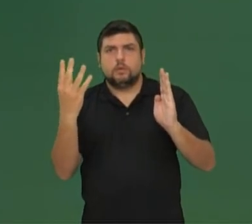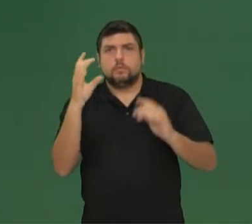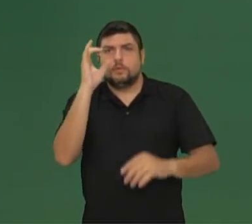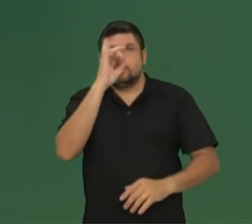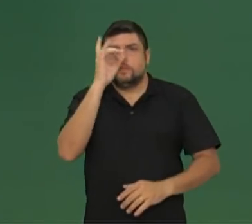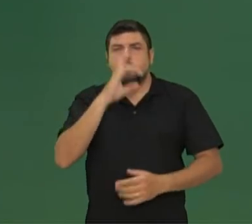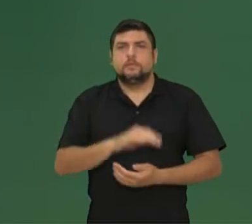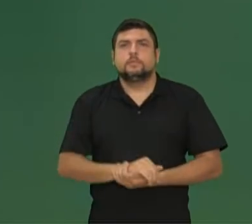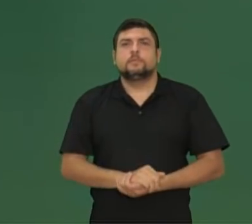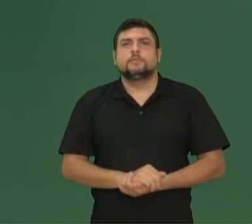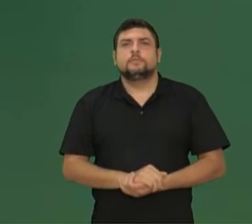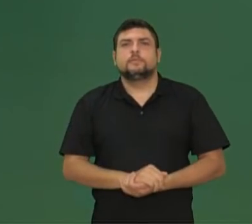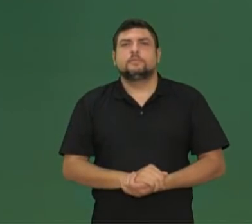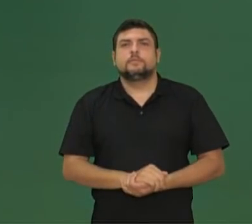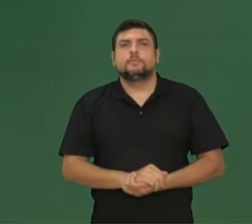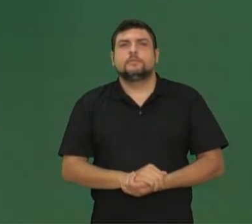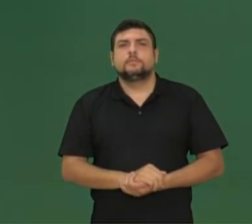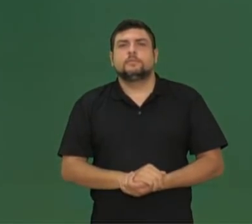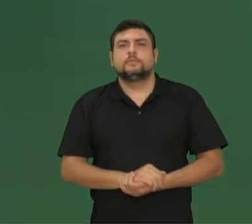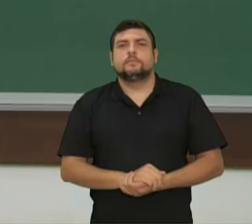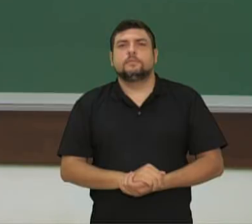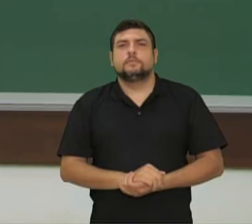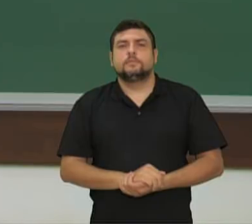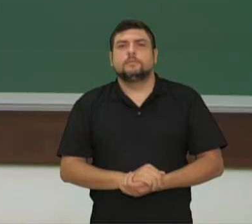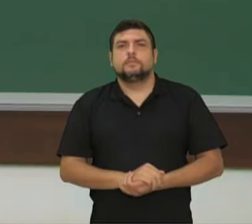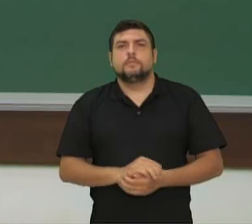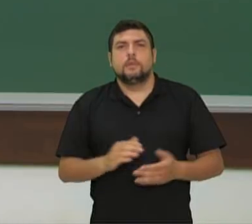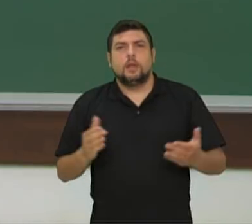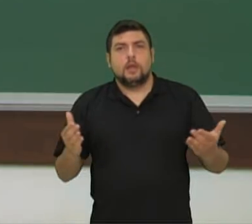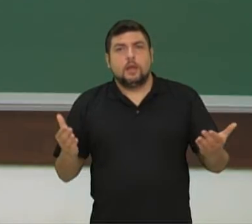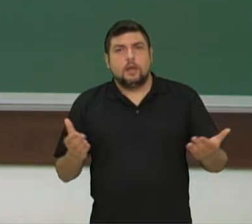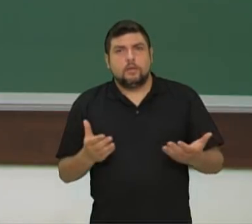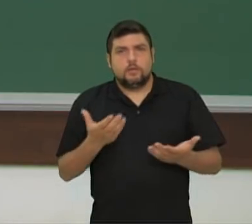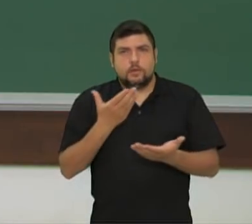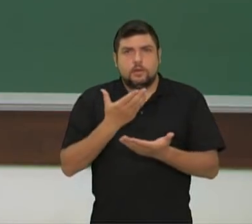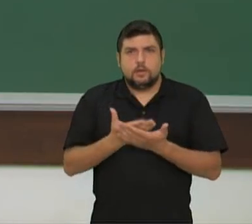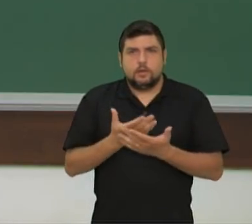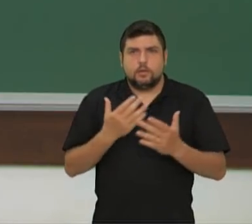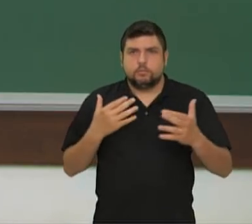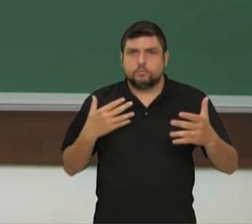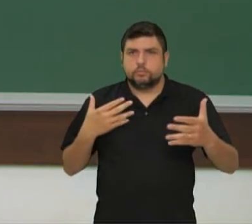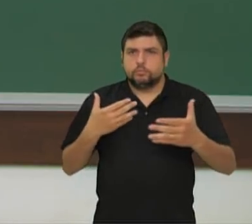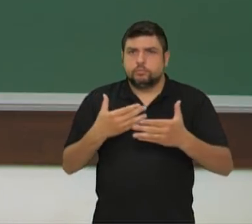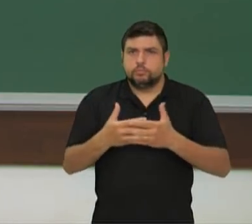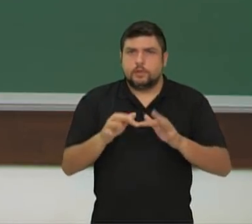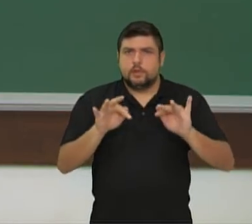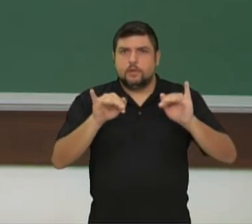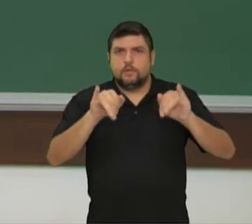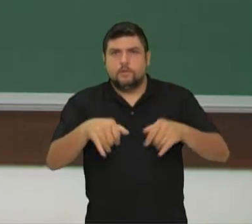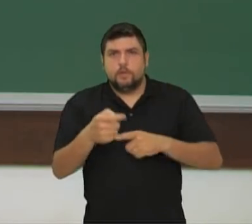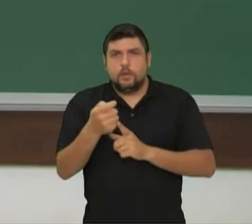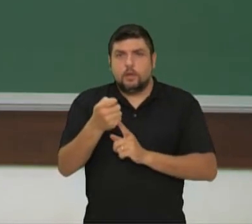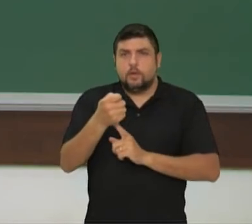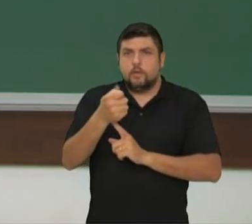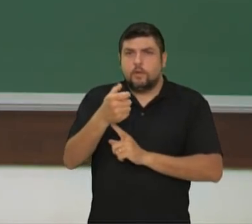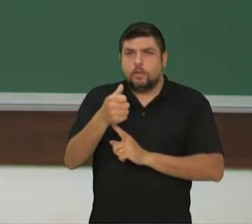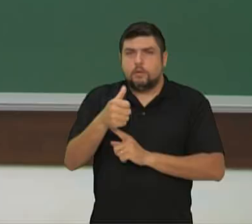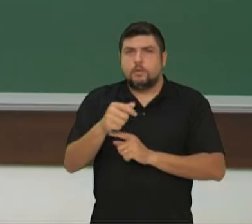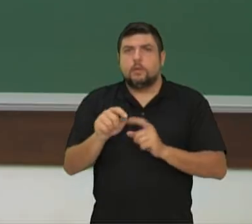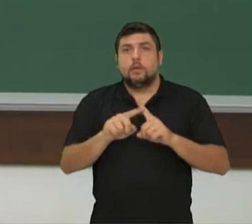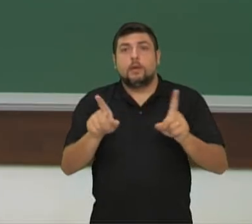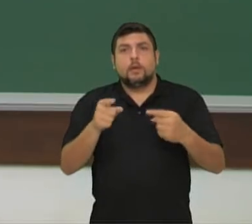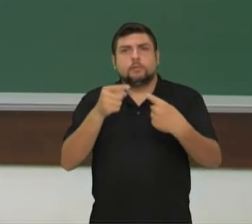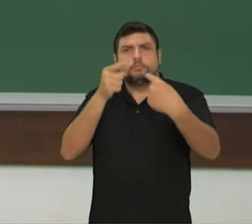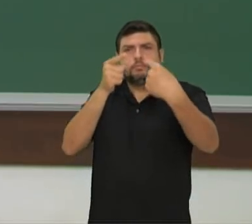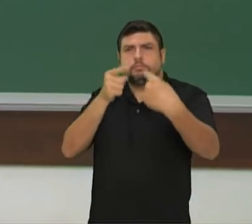muito simples, né? E, né, estamos finalizando nossa aula e por último temos um desafio. Olha que esse desafio está